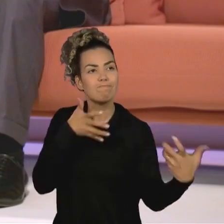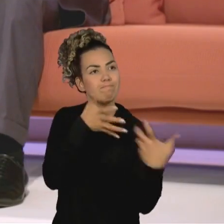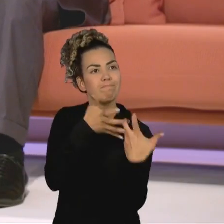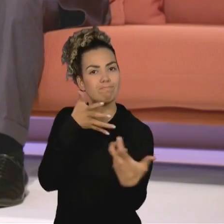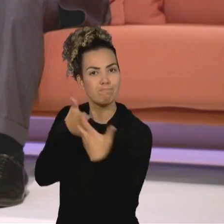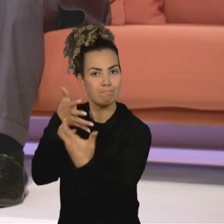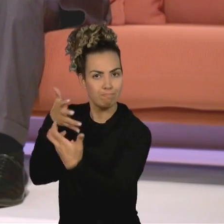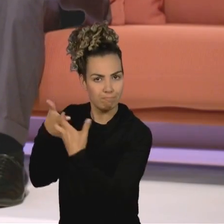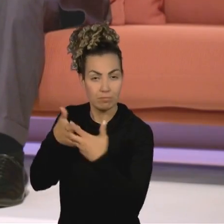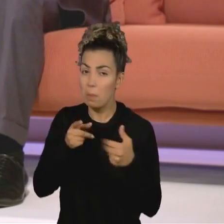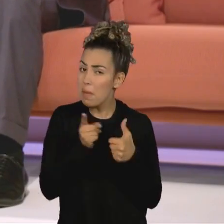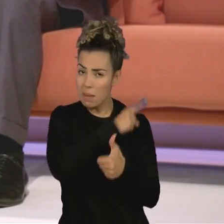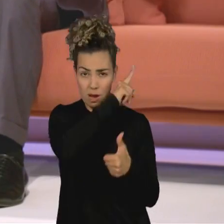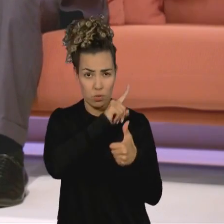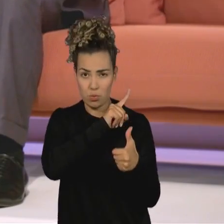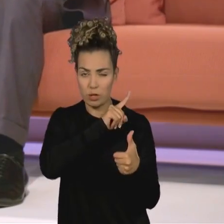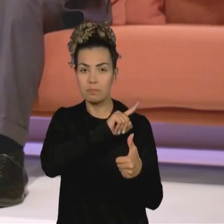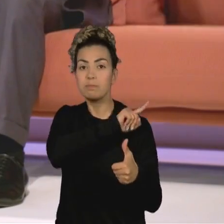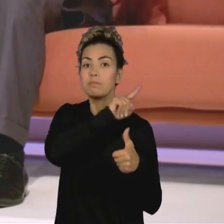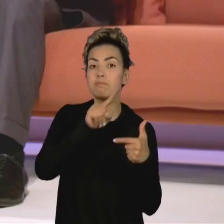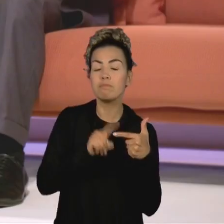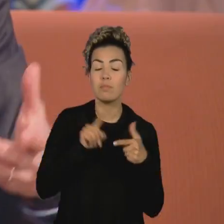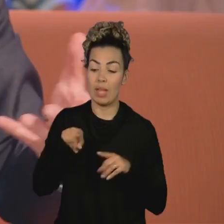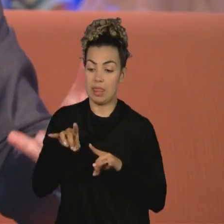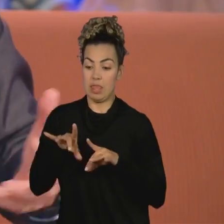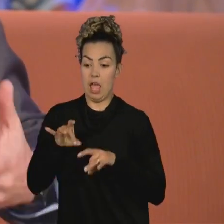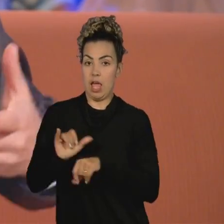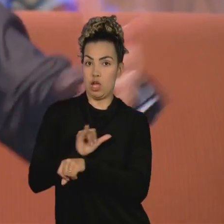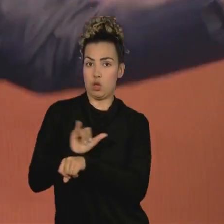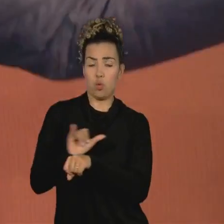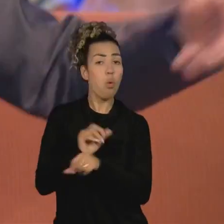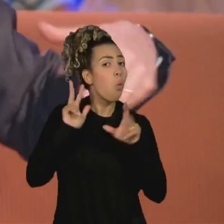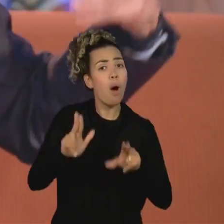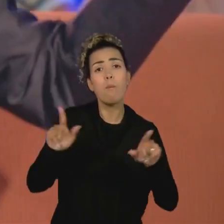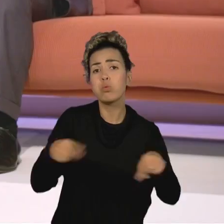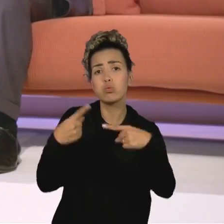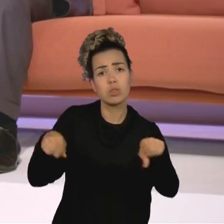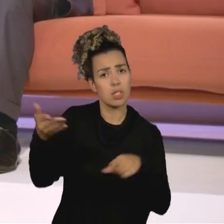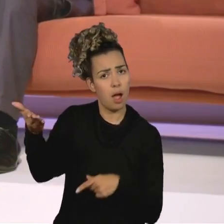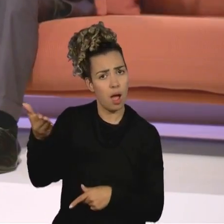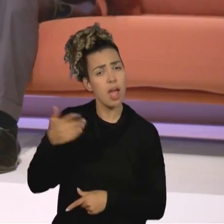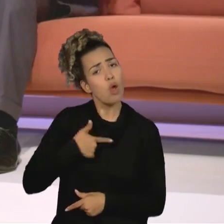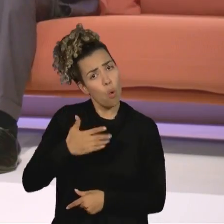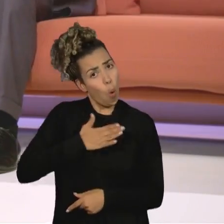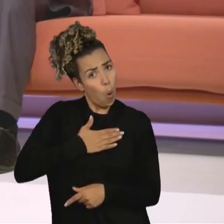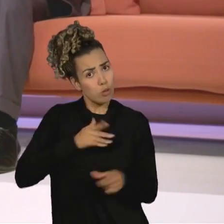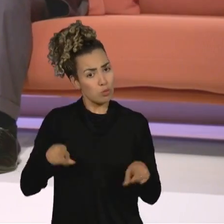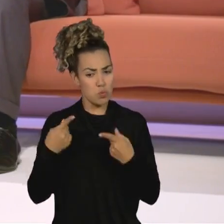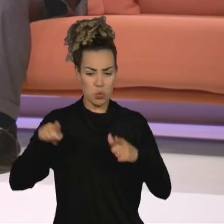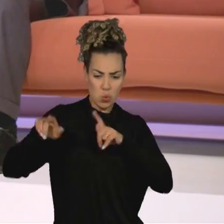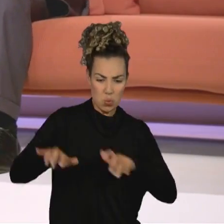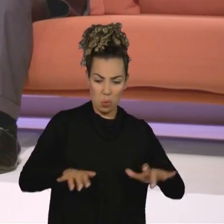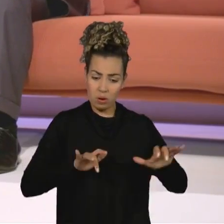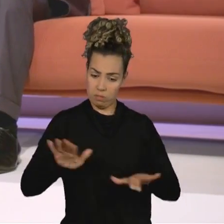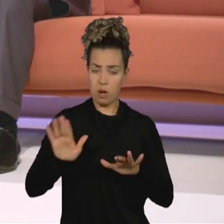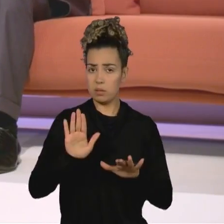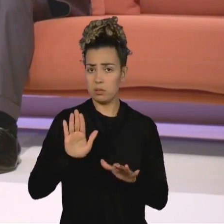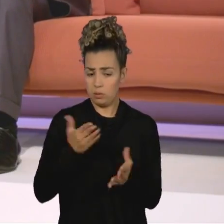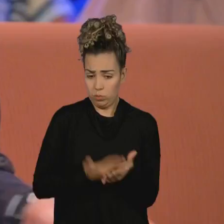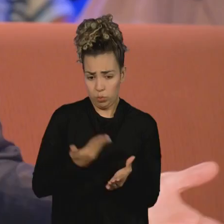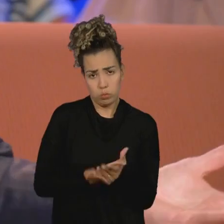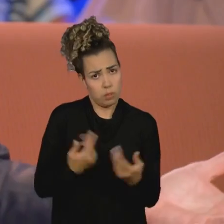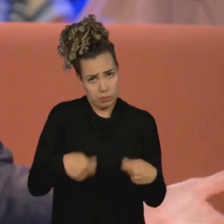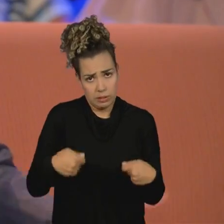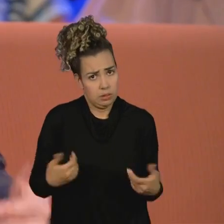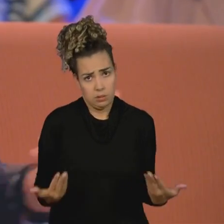a técnica. Porque é que nem música, né? Eu adoro tocar música, mas eu até faço aula, mas tem que estudar. Se quiser ser um músico